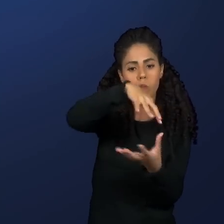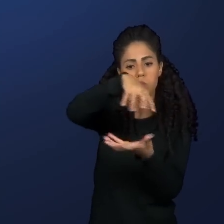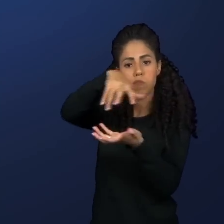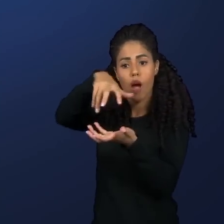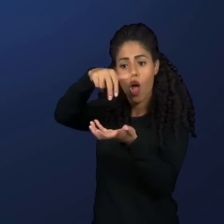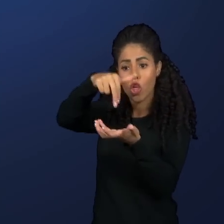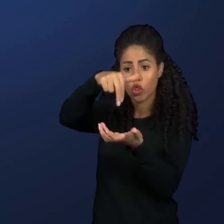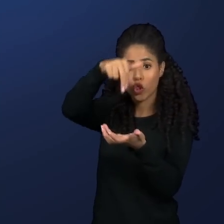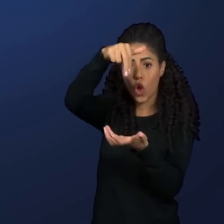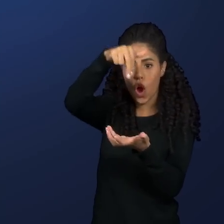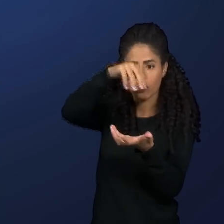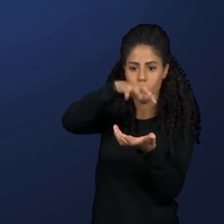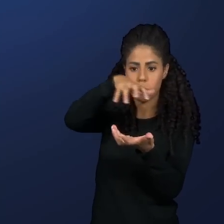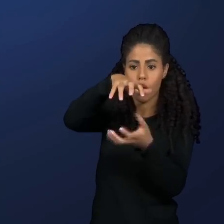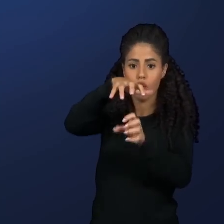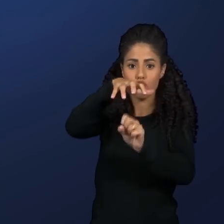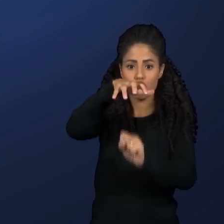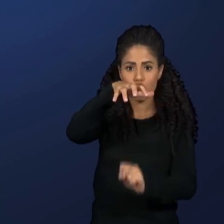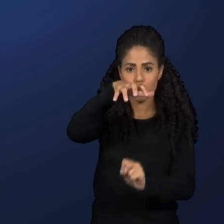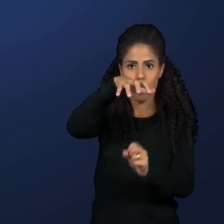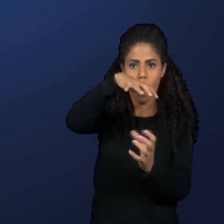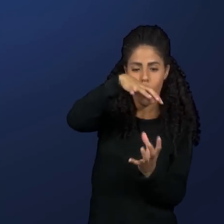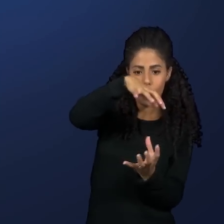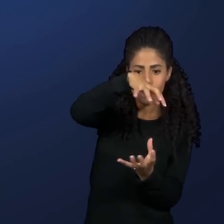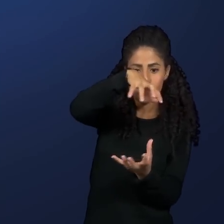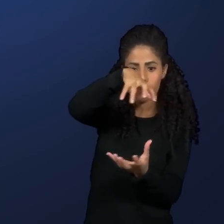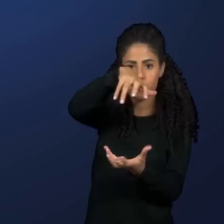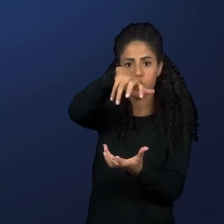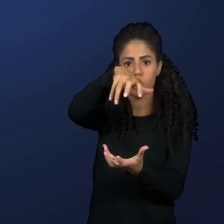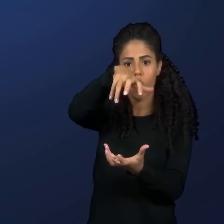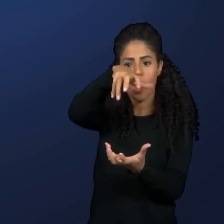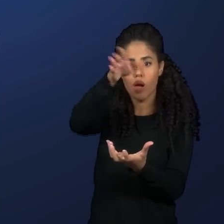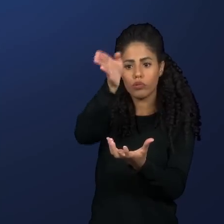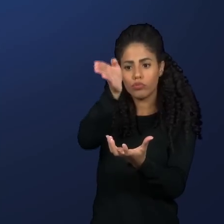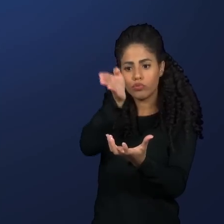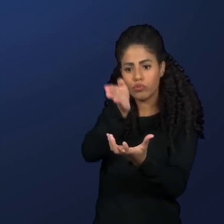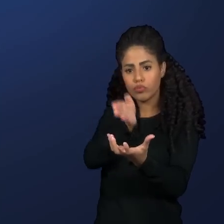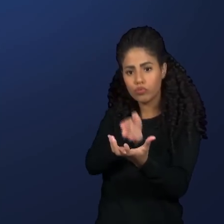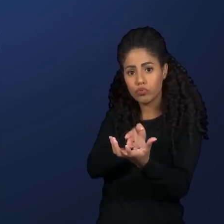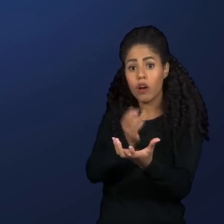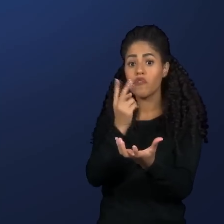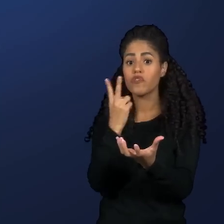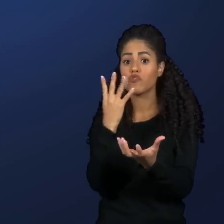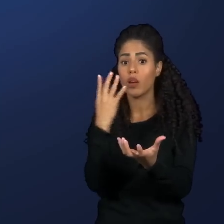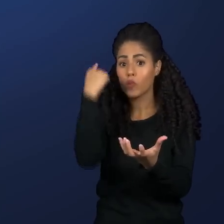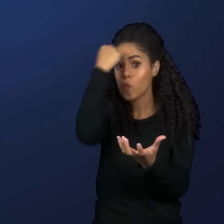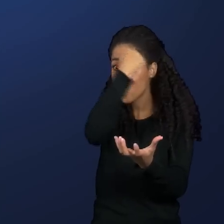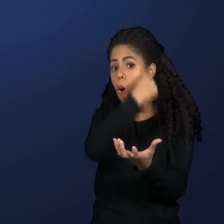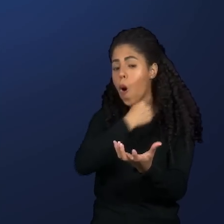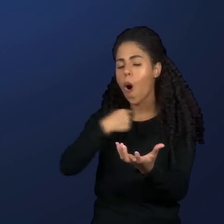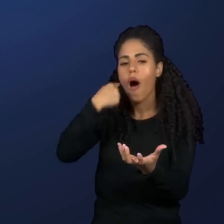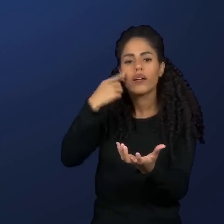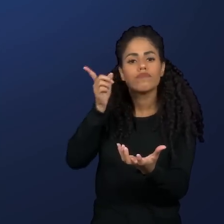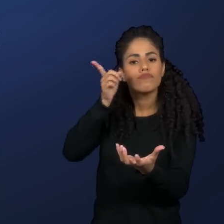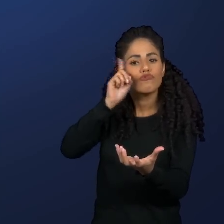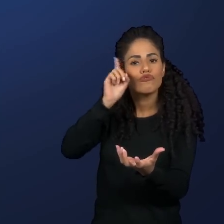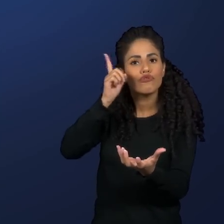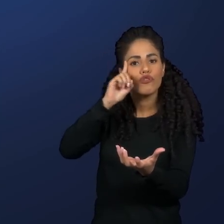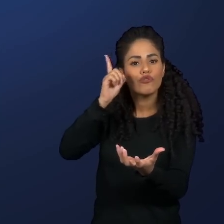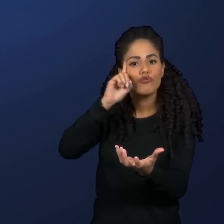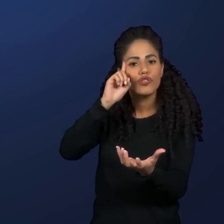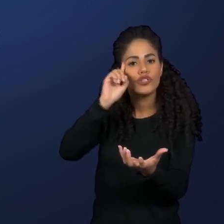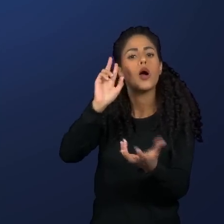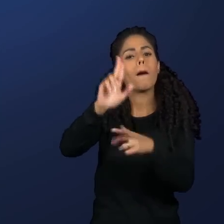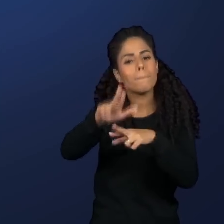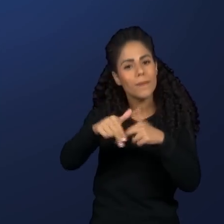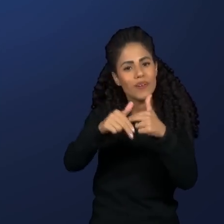Terra faz uma rotação em torno desse eixo que tem 24 horas de duração, né? Isso dá o dia e a noite,